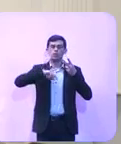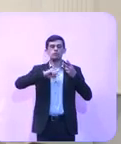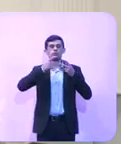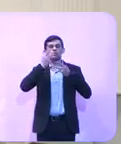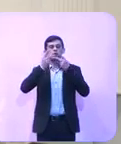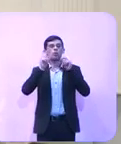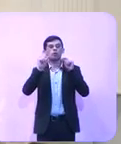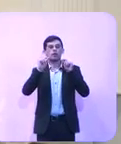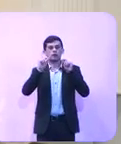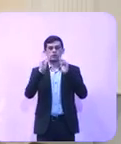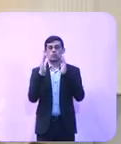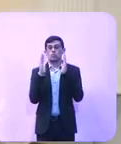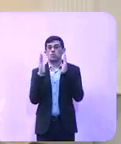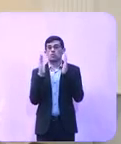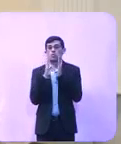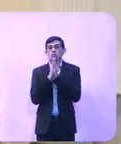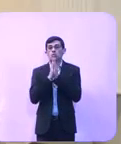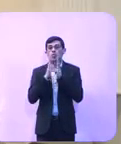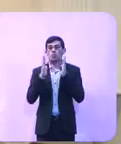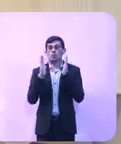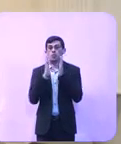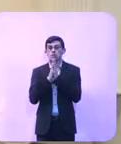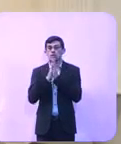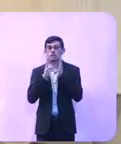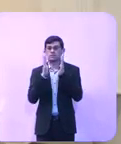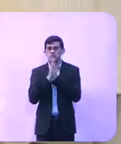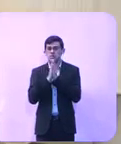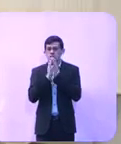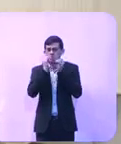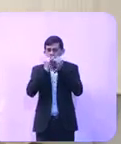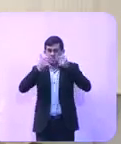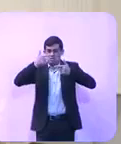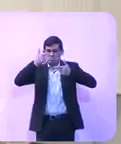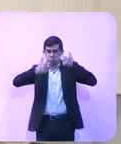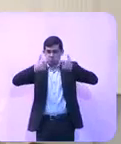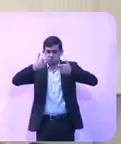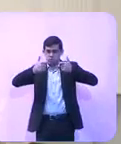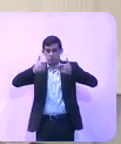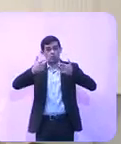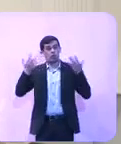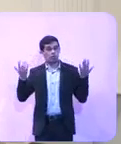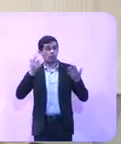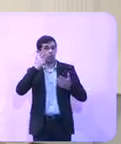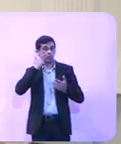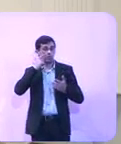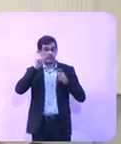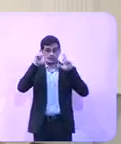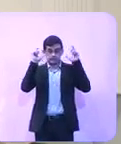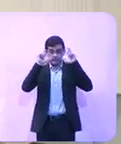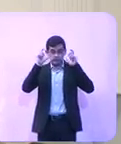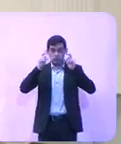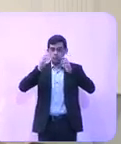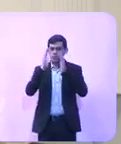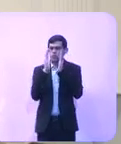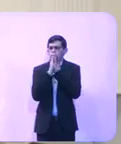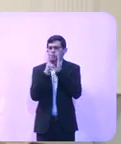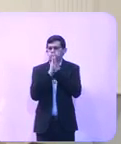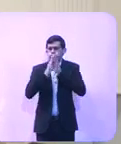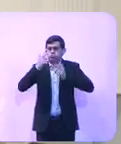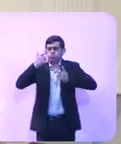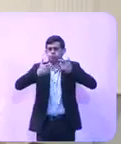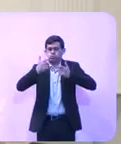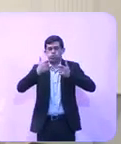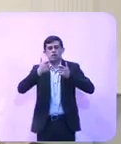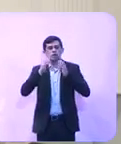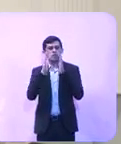vou chamar de oração de guerra. Olha só que negócio interessante. Oração de